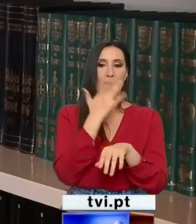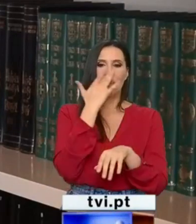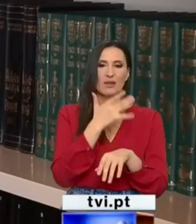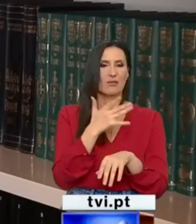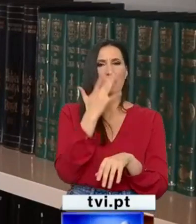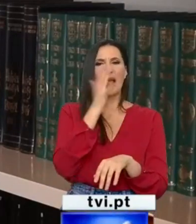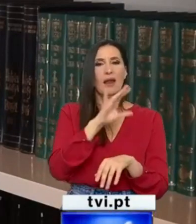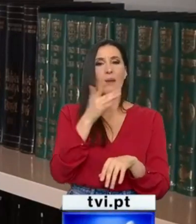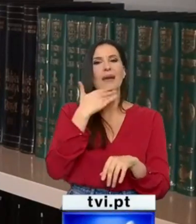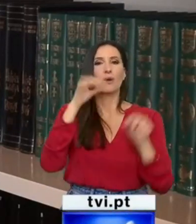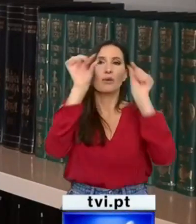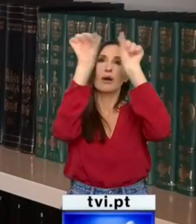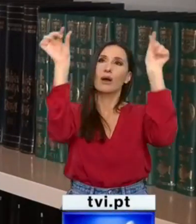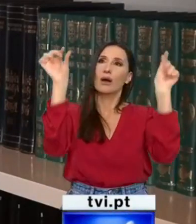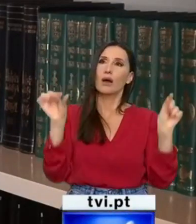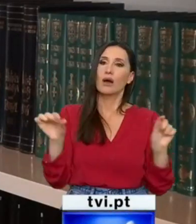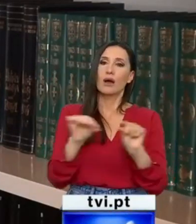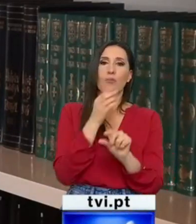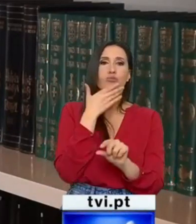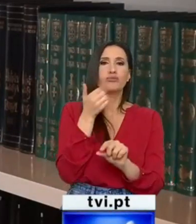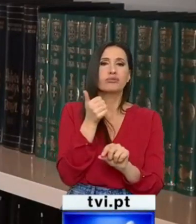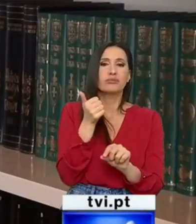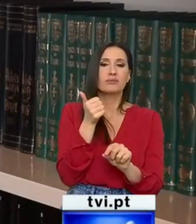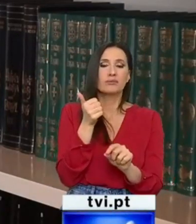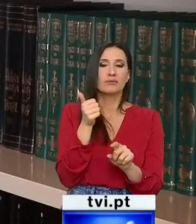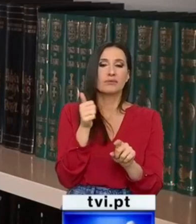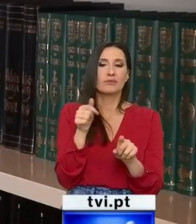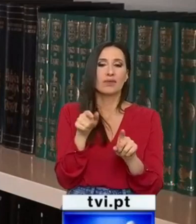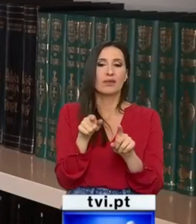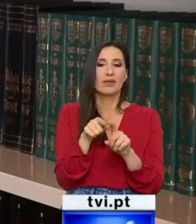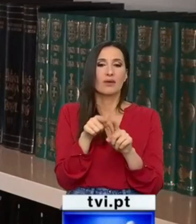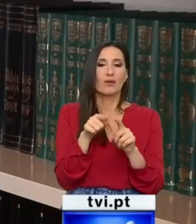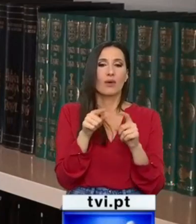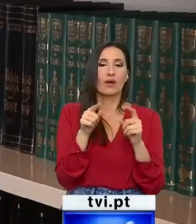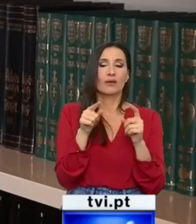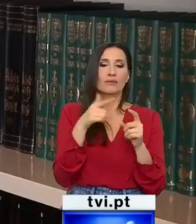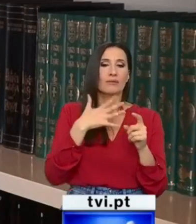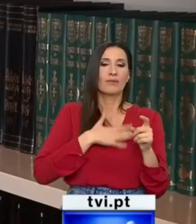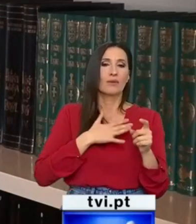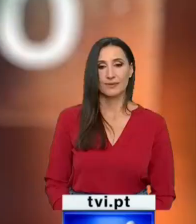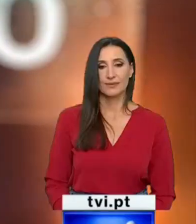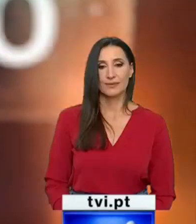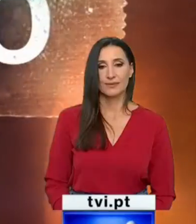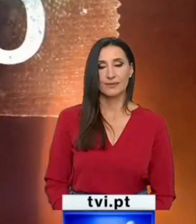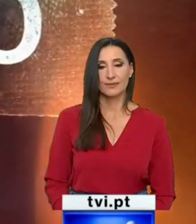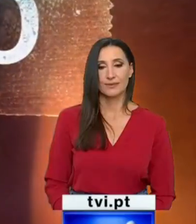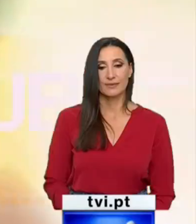colocar um branco, um caixilho branco, para não morrer de desgosto.